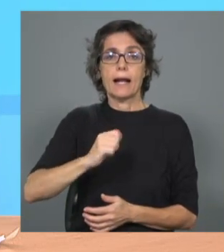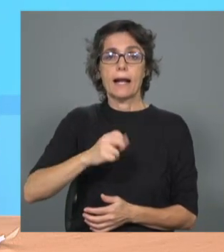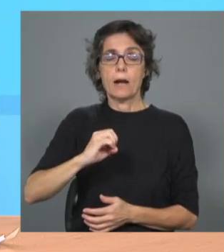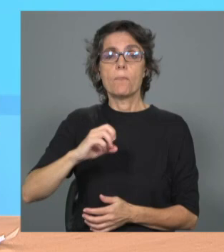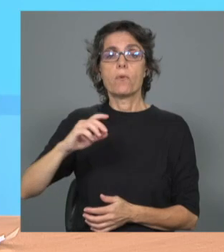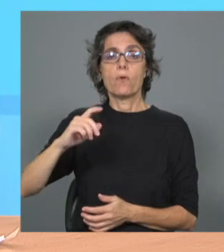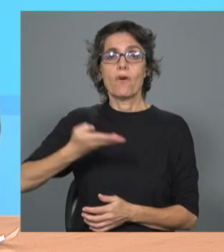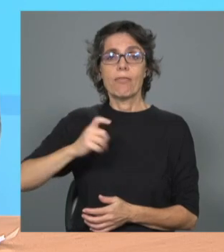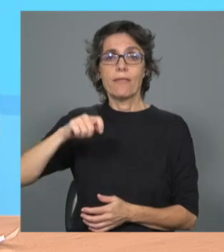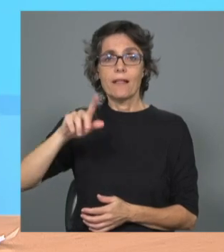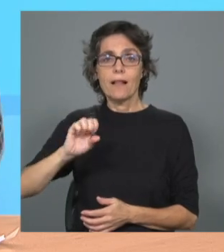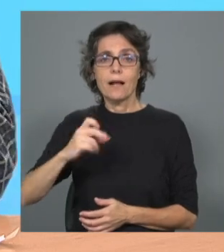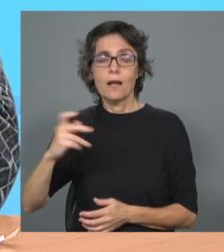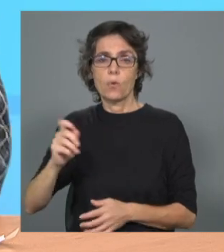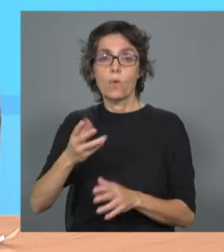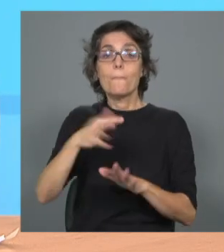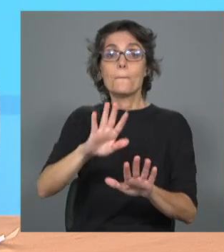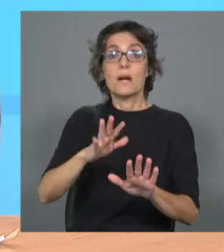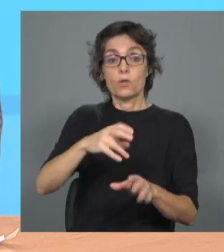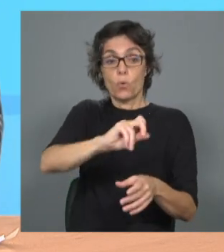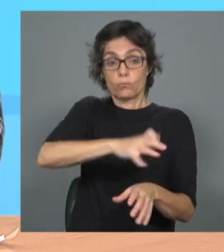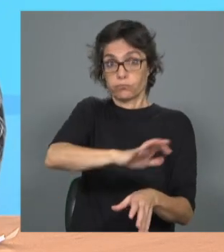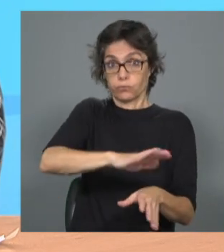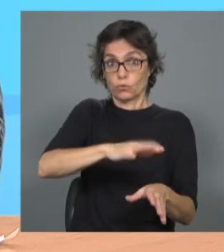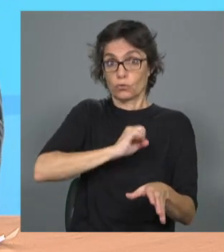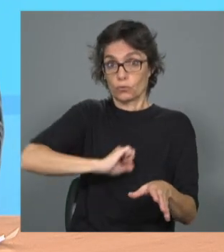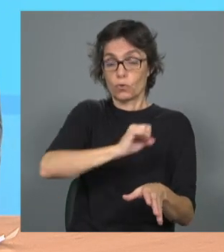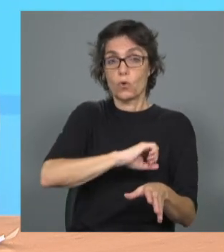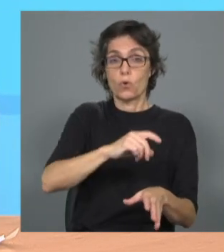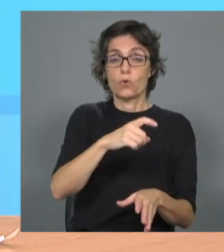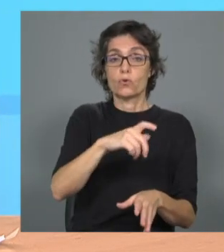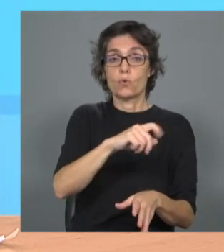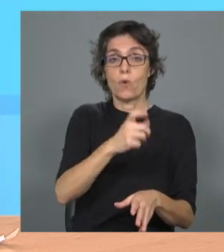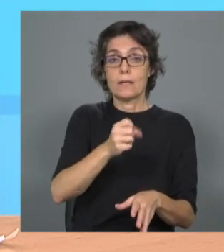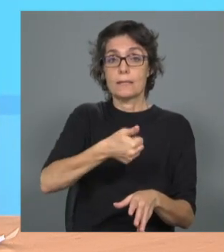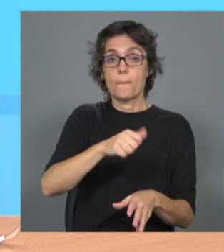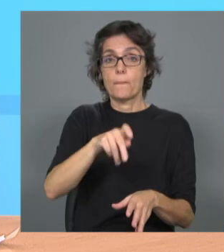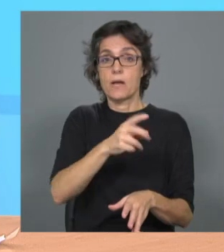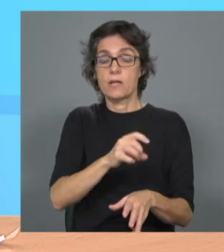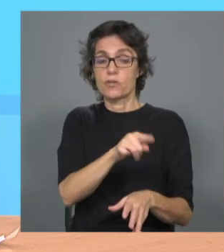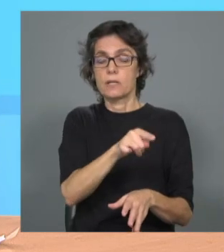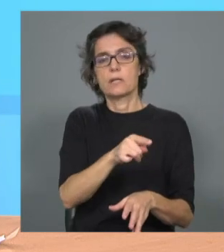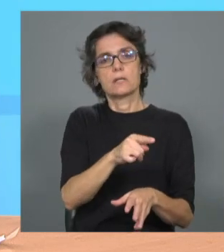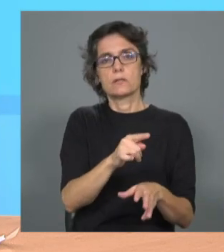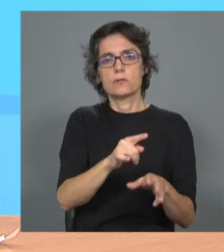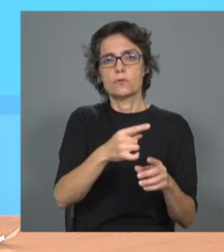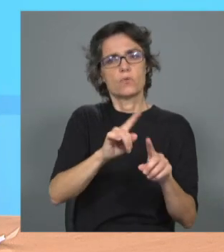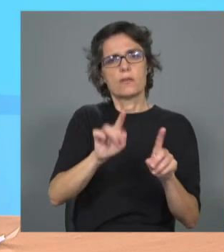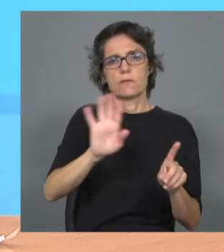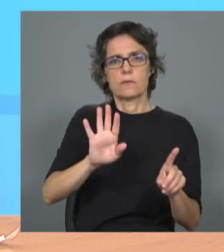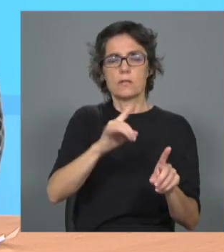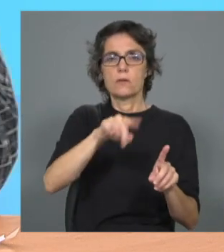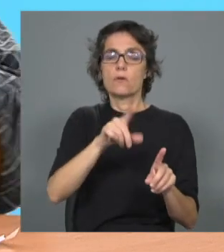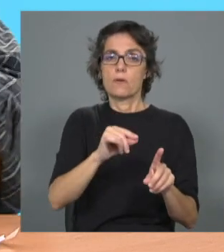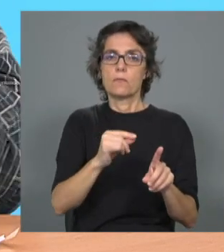essa, graças a Deus, e todos convivemos, não só com os muçulmanos, nós vivemos também muito com os nossos irmãos da Igreja União Batista.